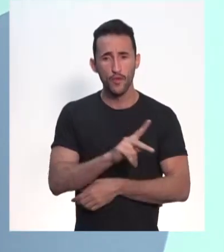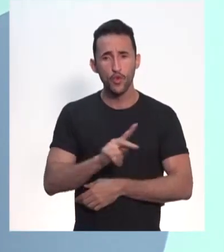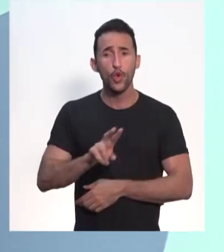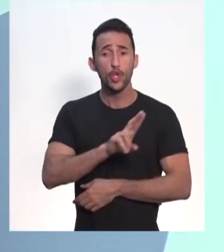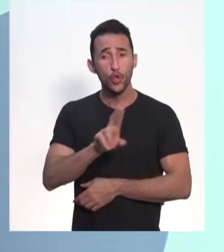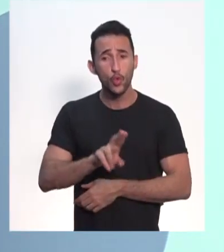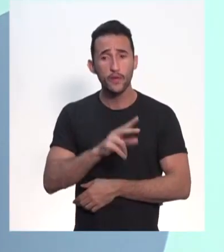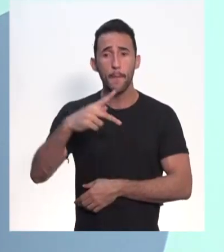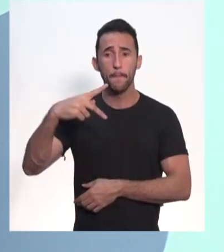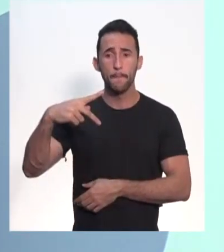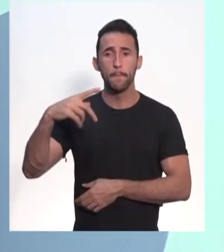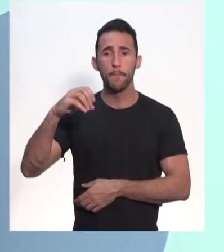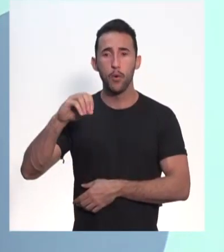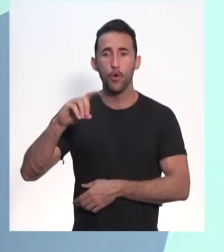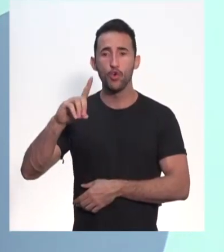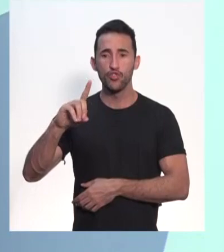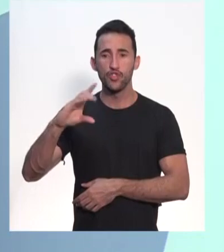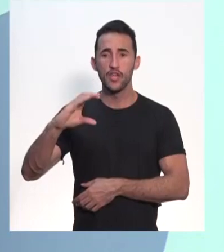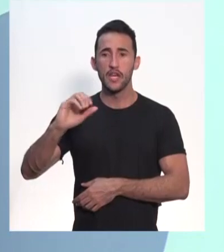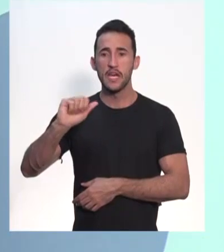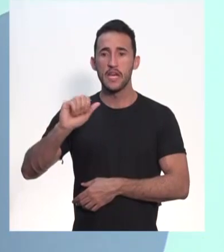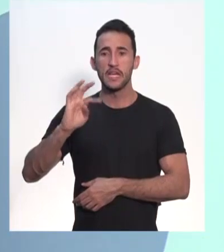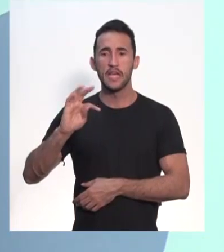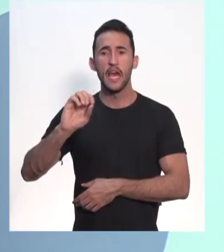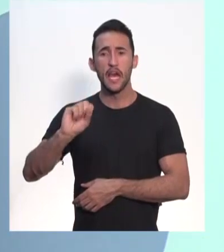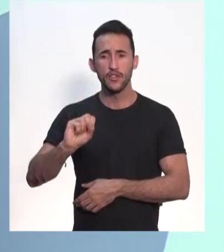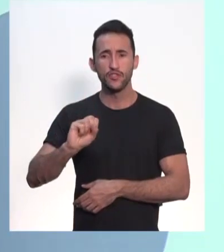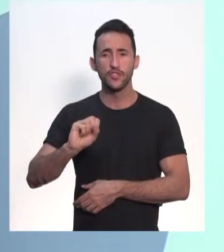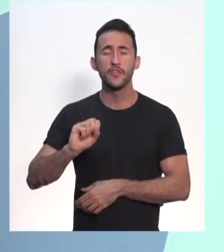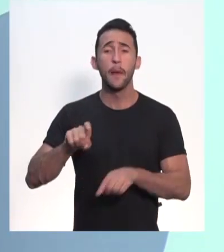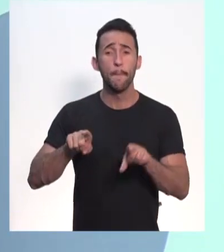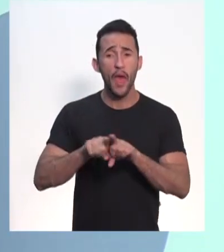uso das tecnologias digitais,